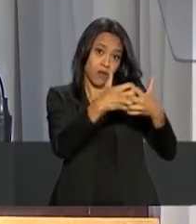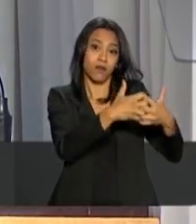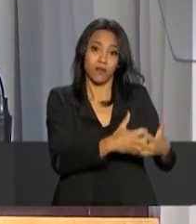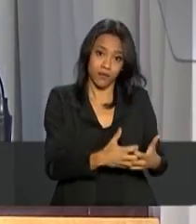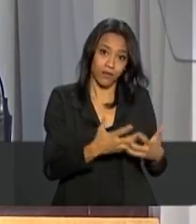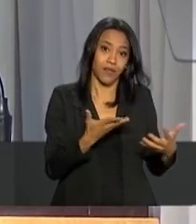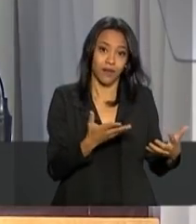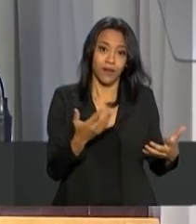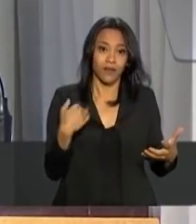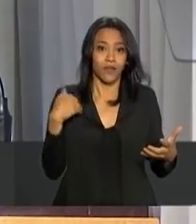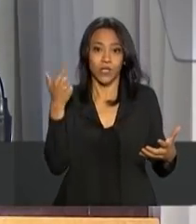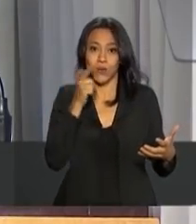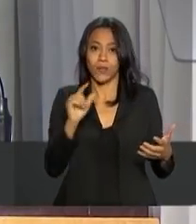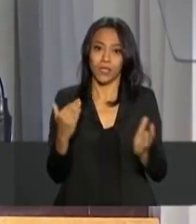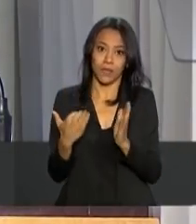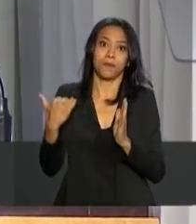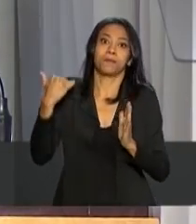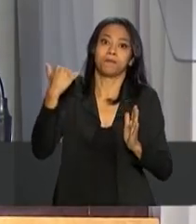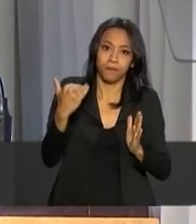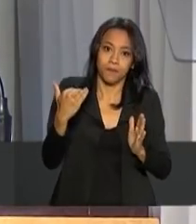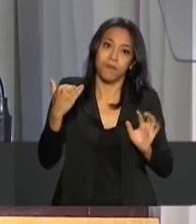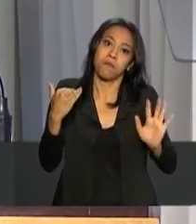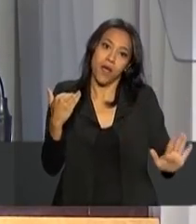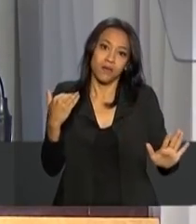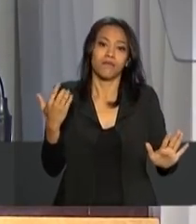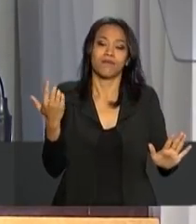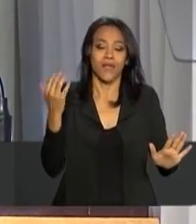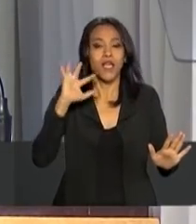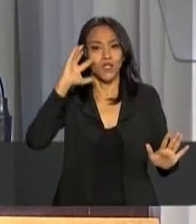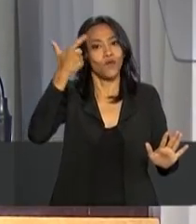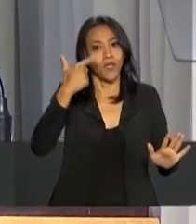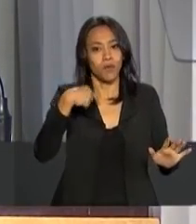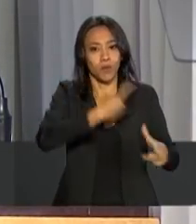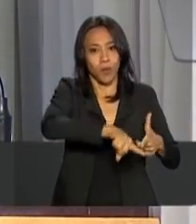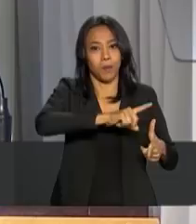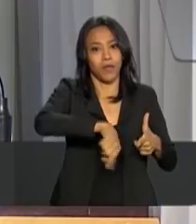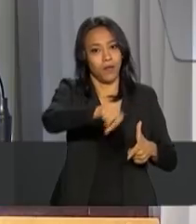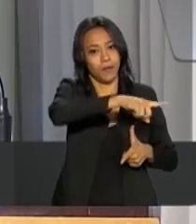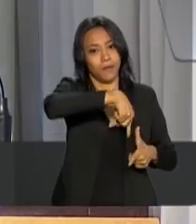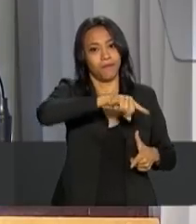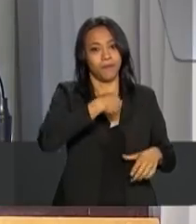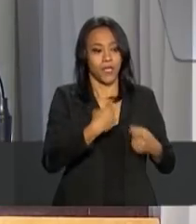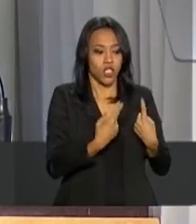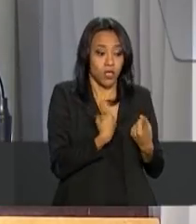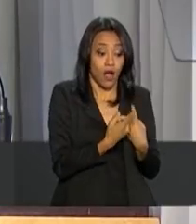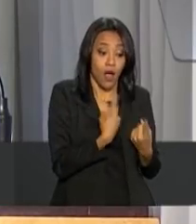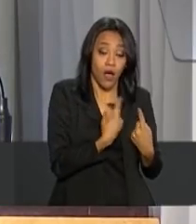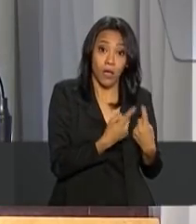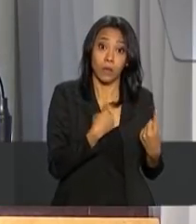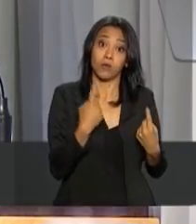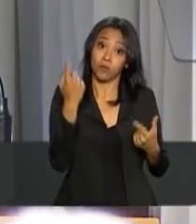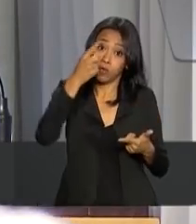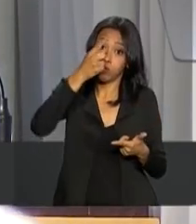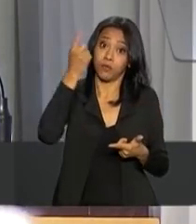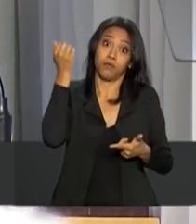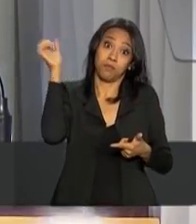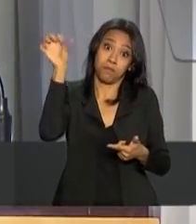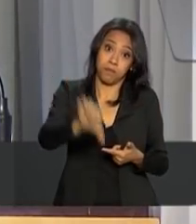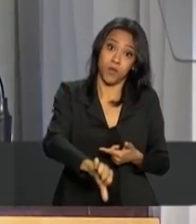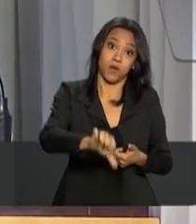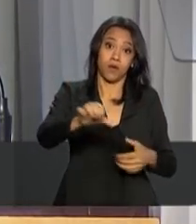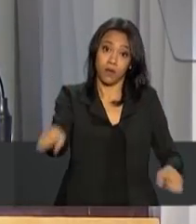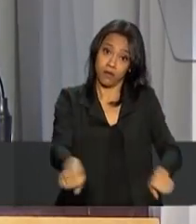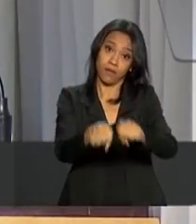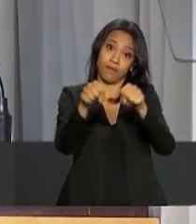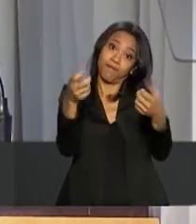a dizer isso. Nós conseguimos, com muito diálogo, resolver o problema, sob pena de paralisar o país naquele instante,